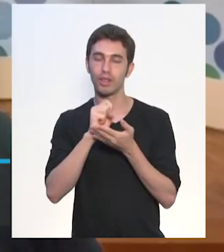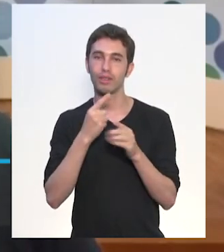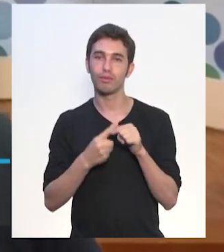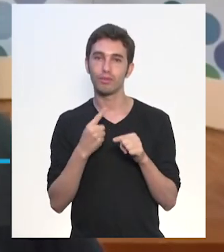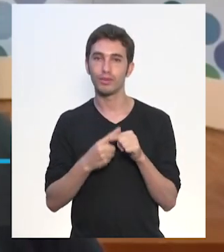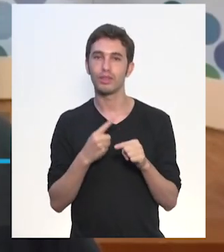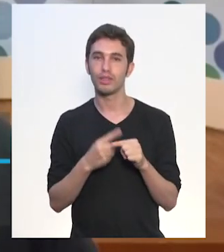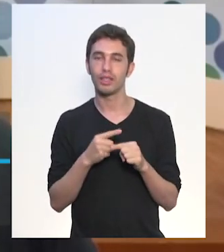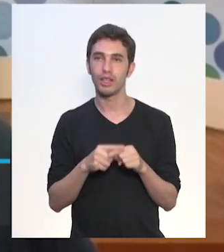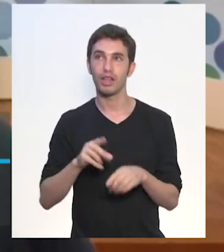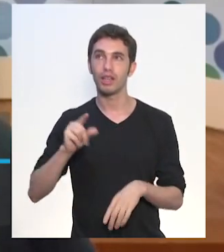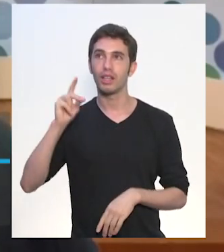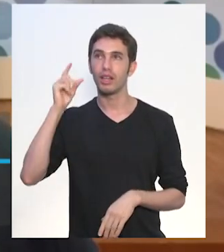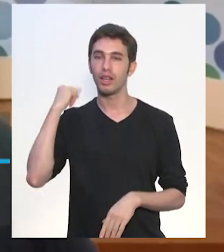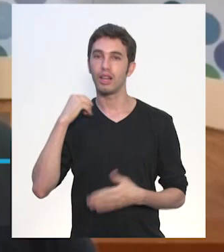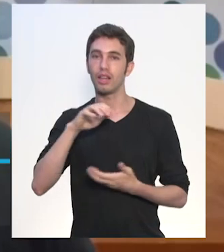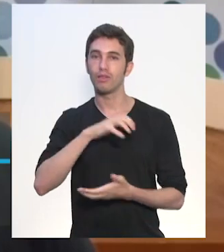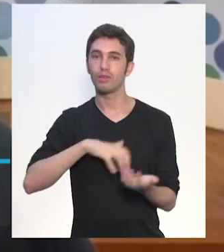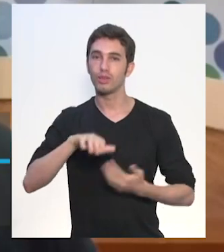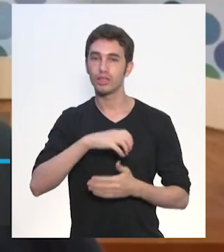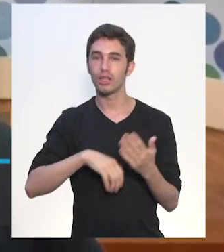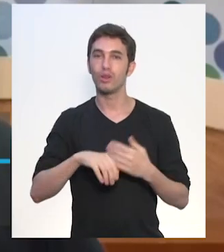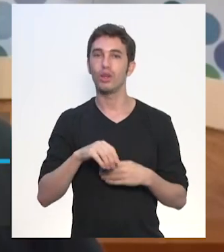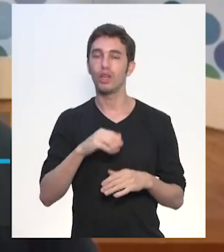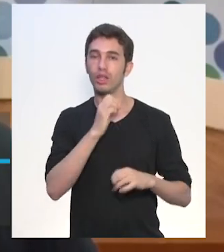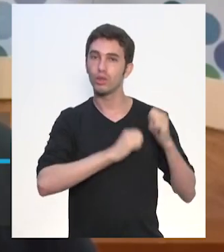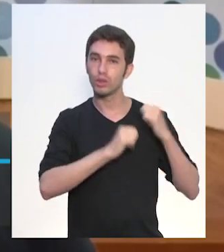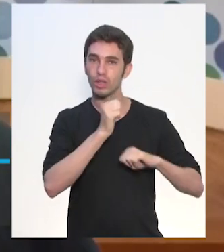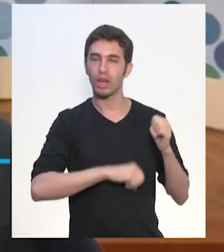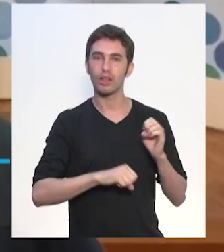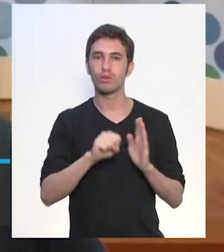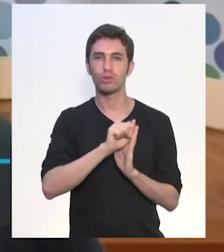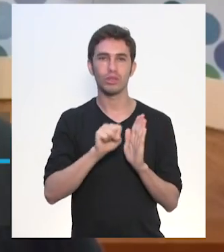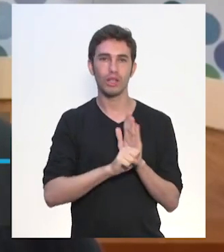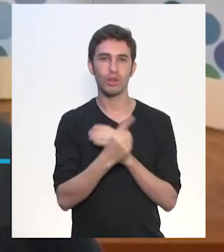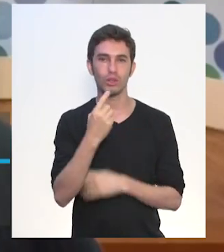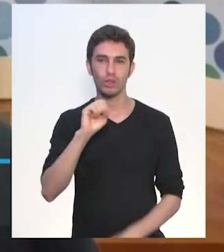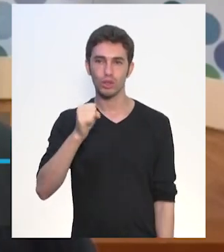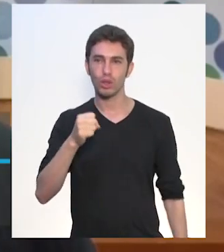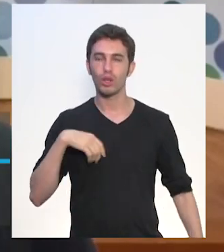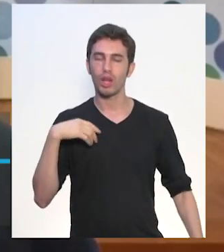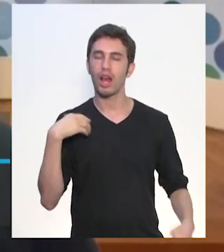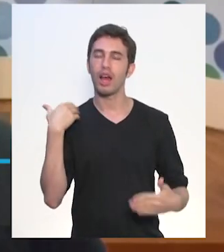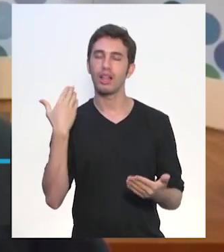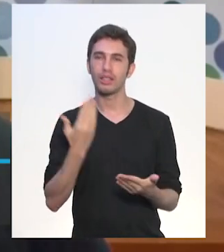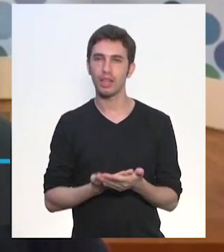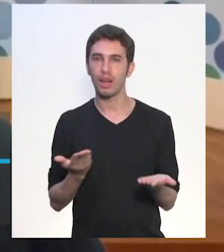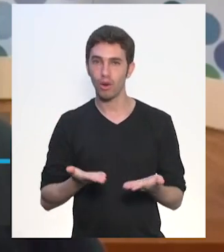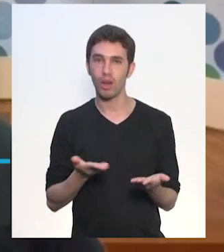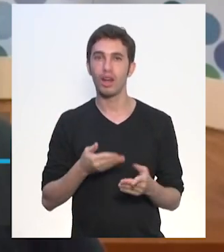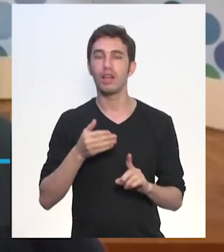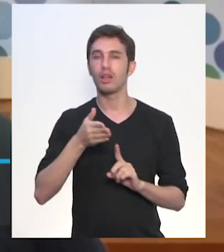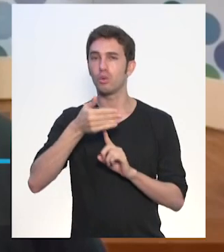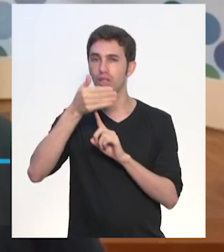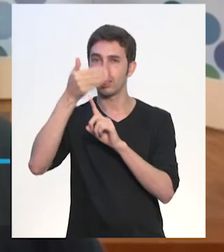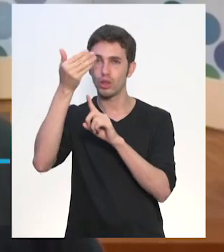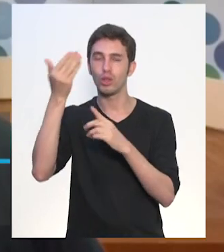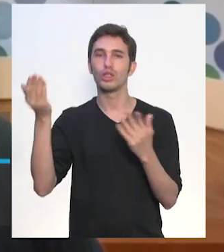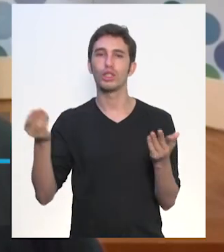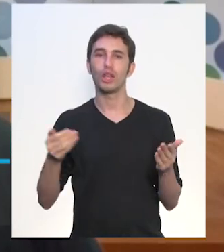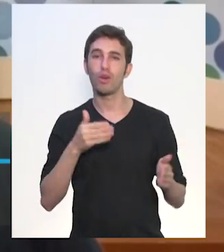porque desde a Revolução Industrial, em meados do século XVIII, né, e cada vez mais com a tecnologia, com